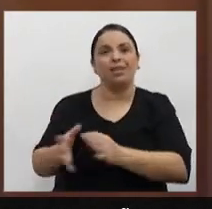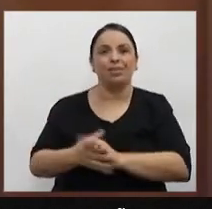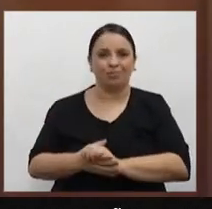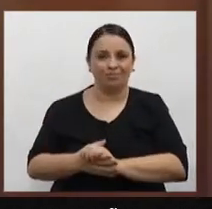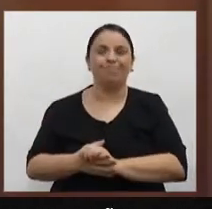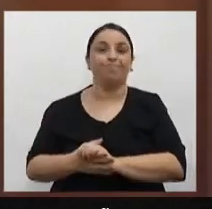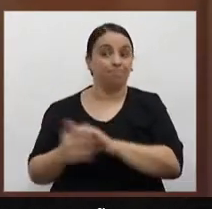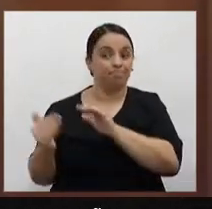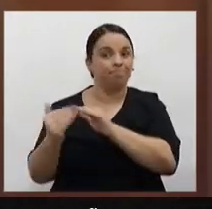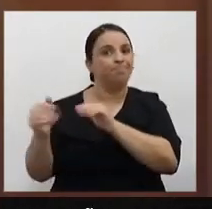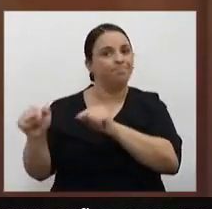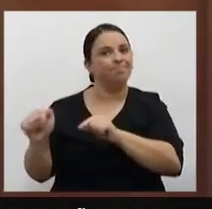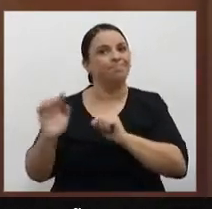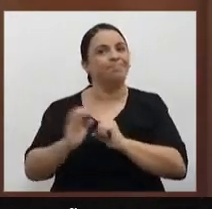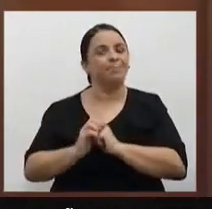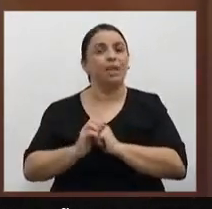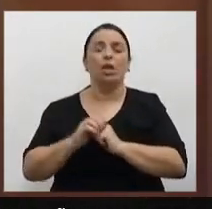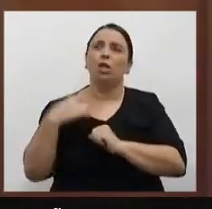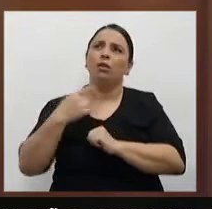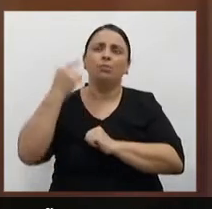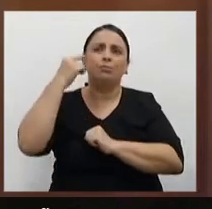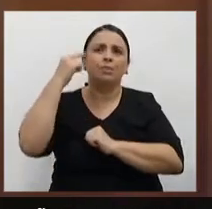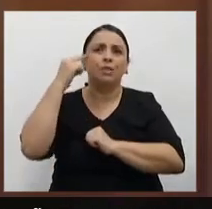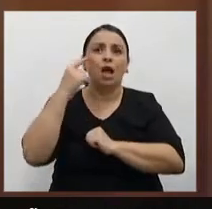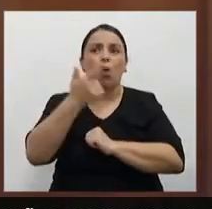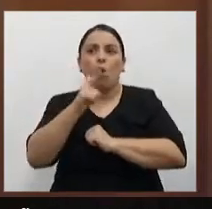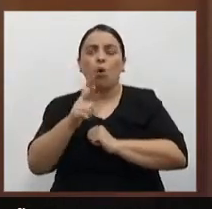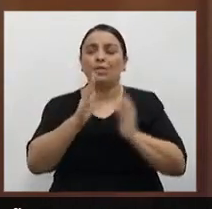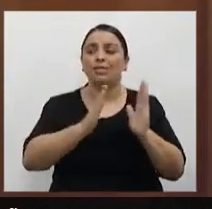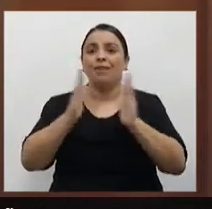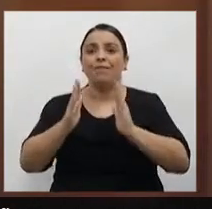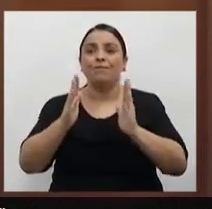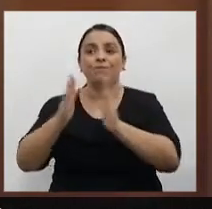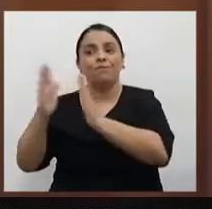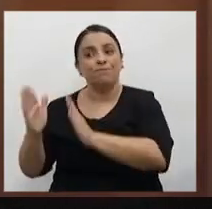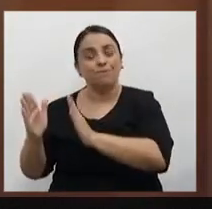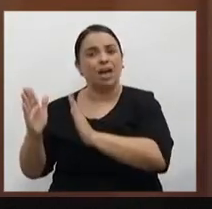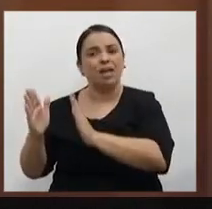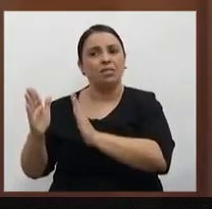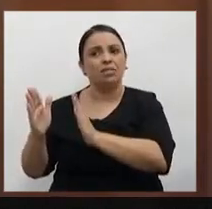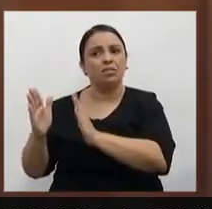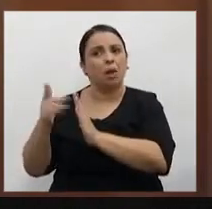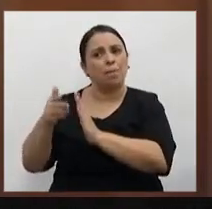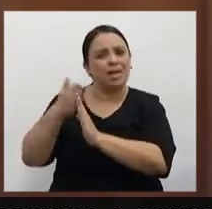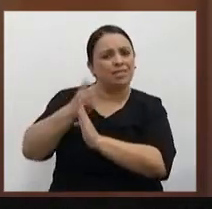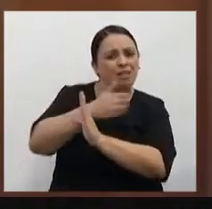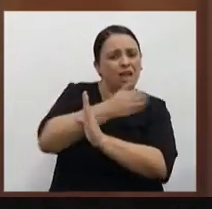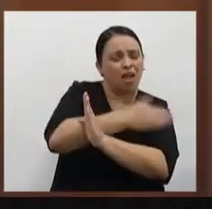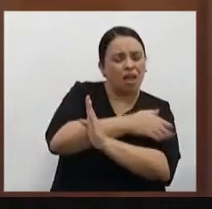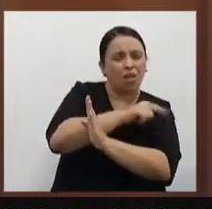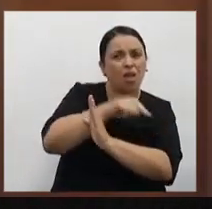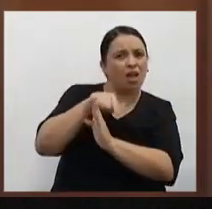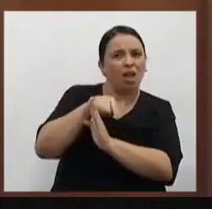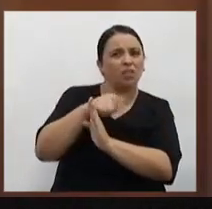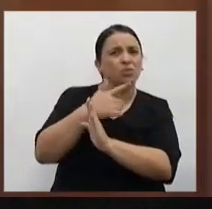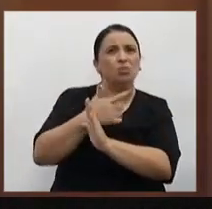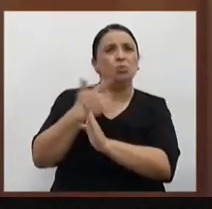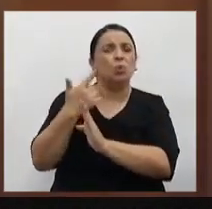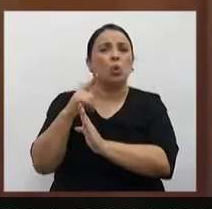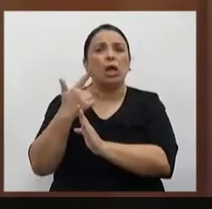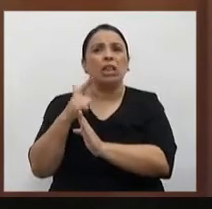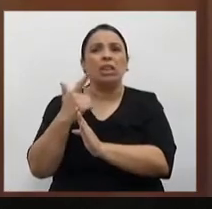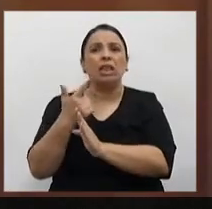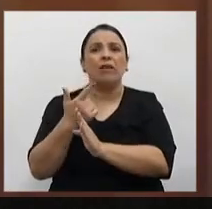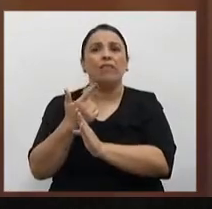as outras fases de atendimento não se teve nenhum condicionamento